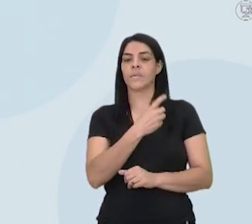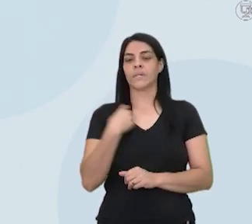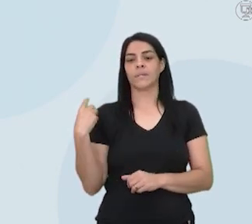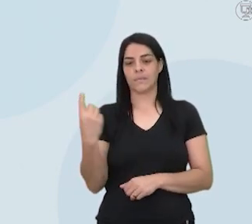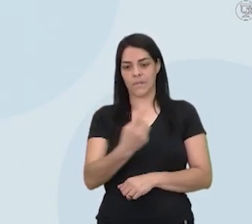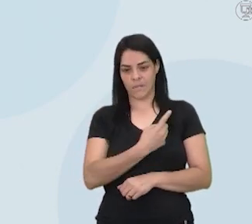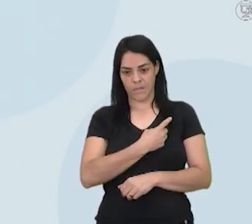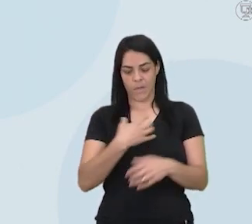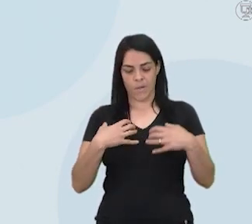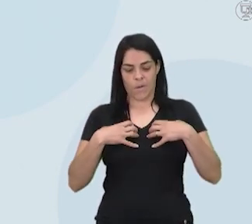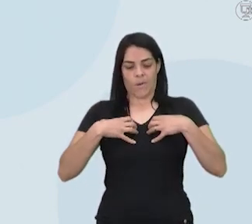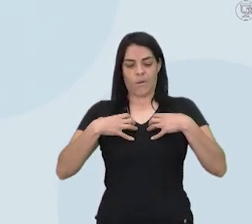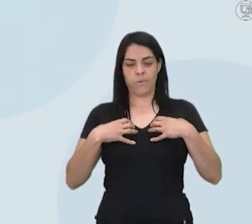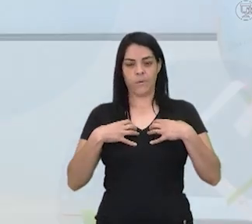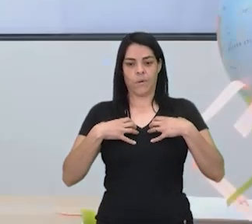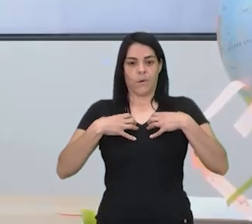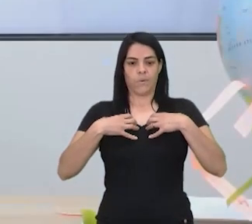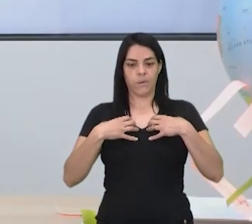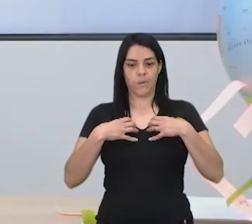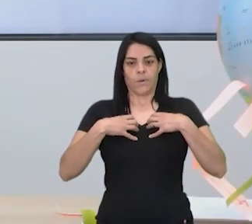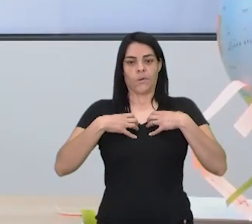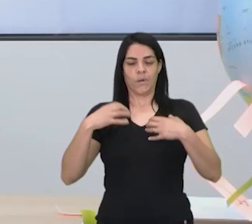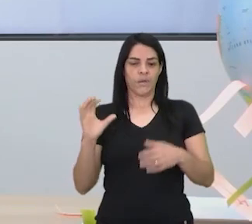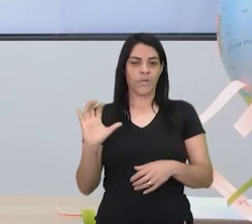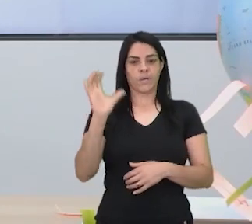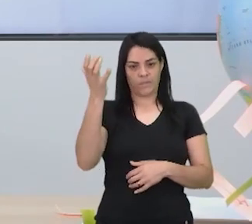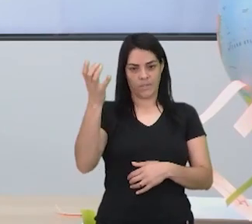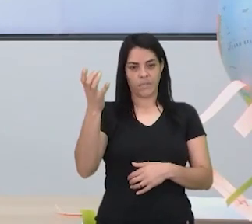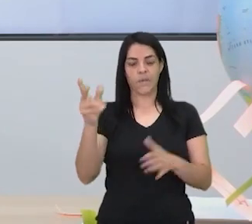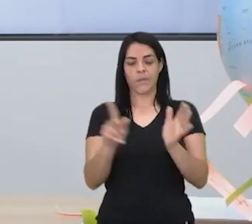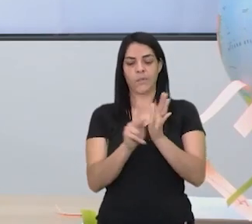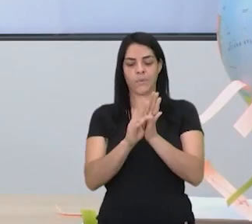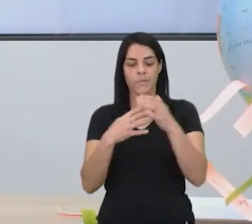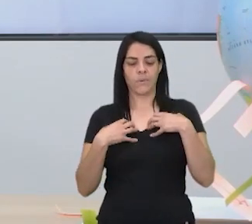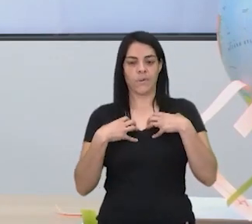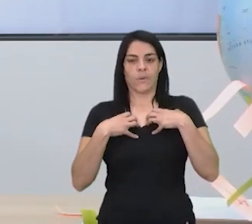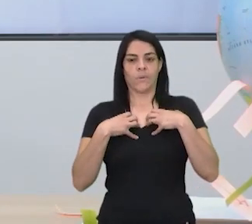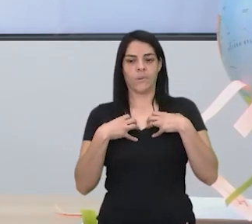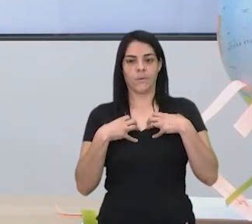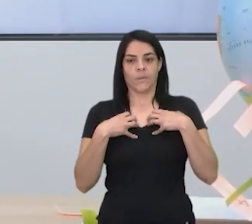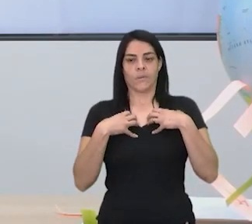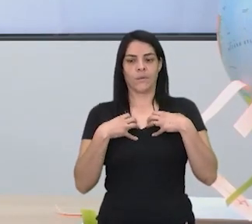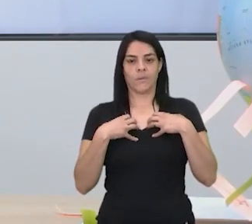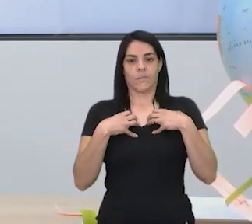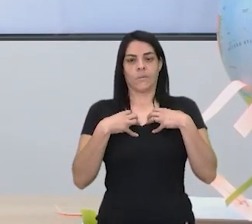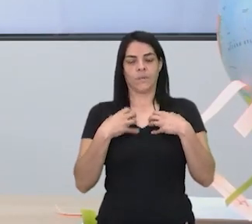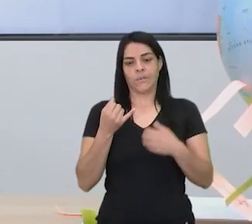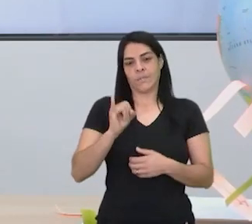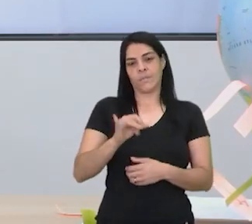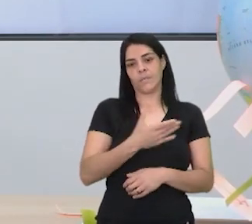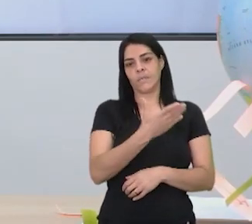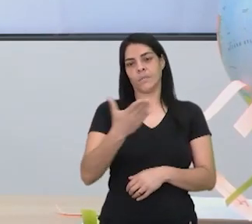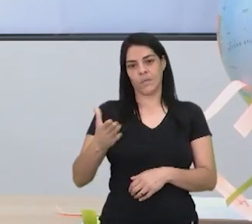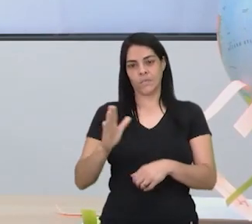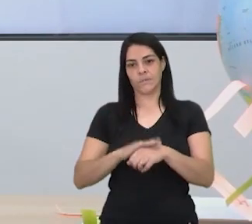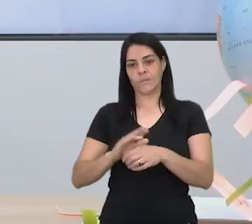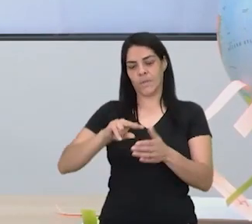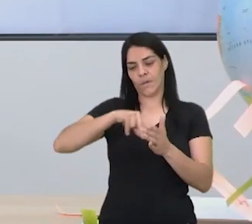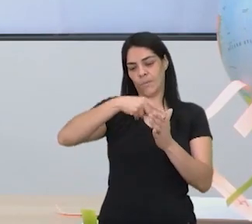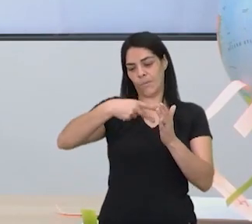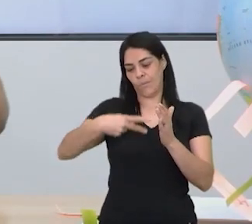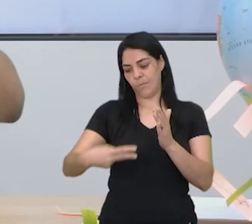nosso pulmão, tá certo? E é nesse pulmão aí que, se você fizer uma imersão,